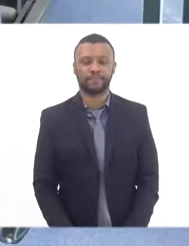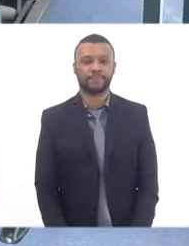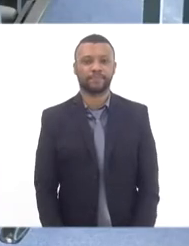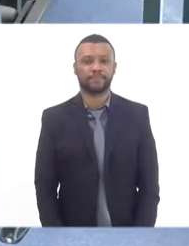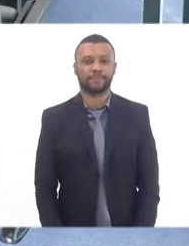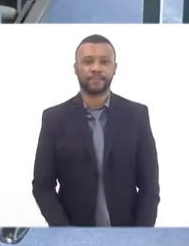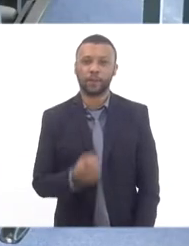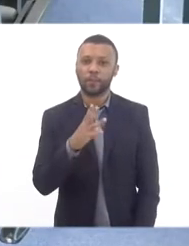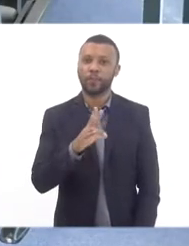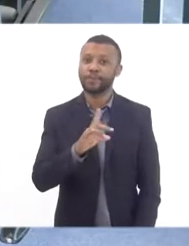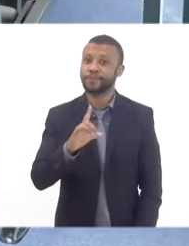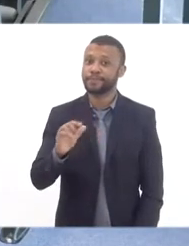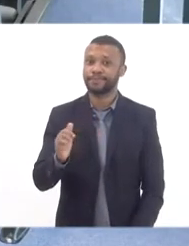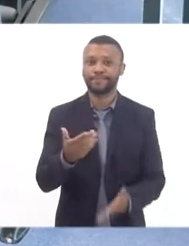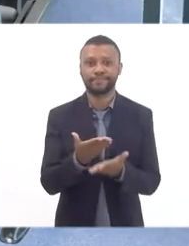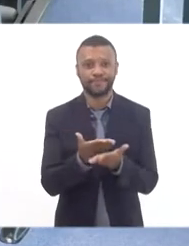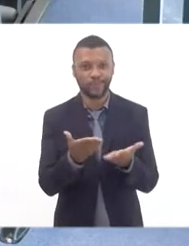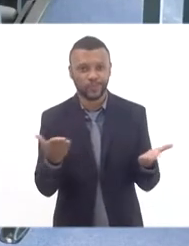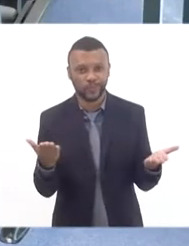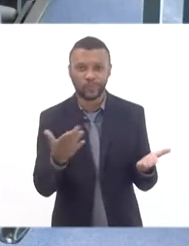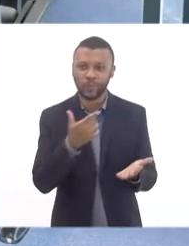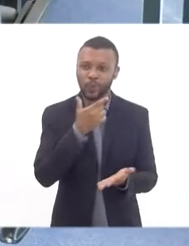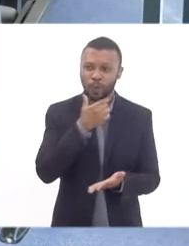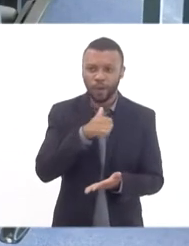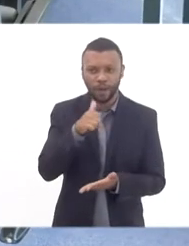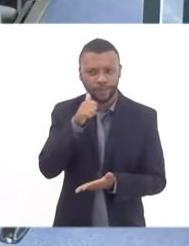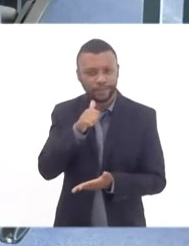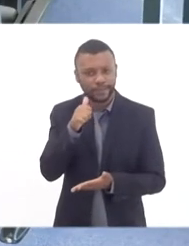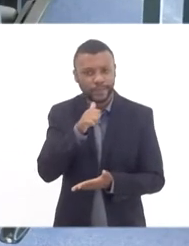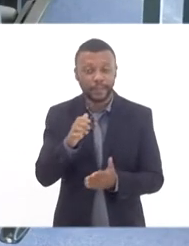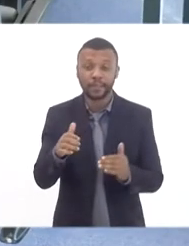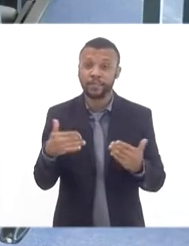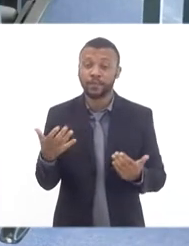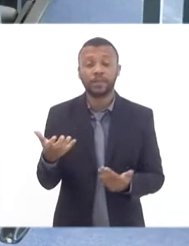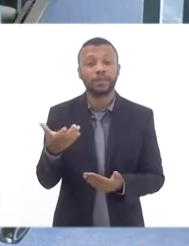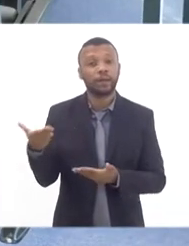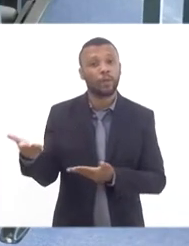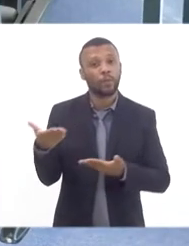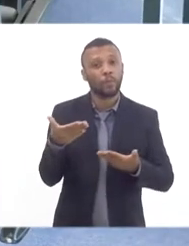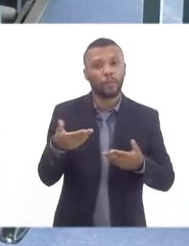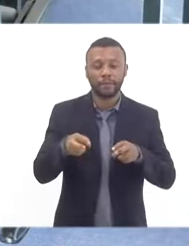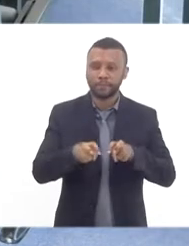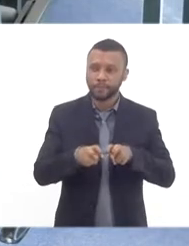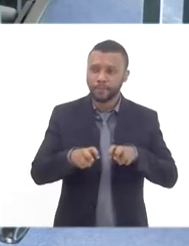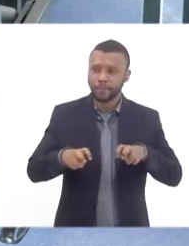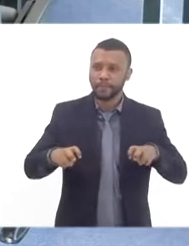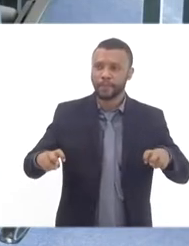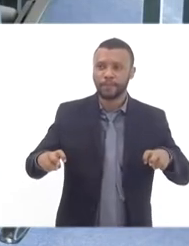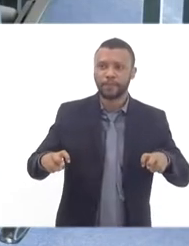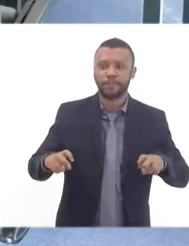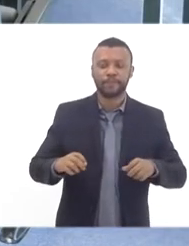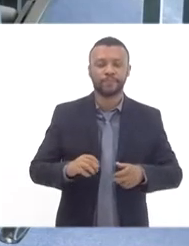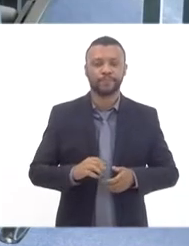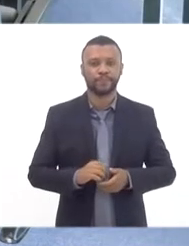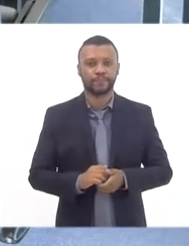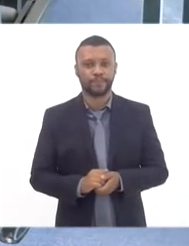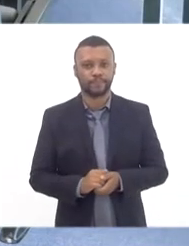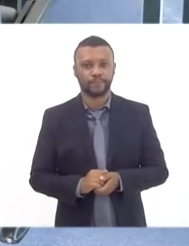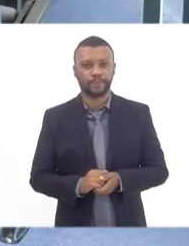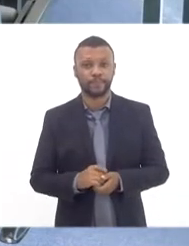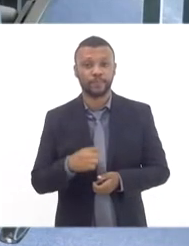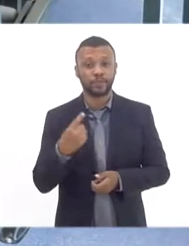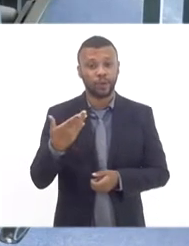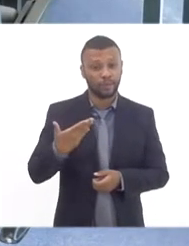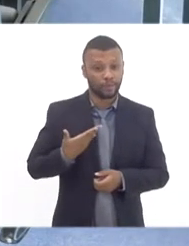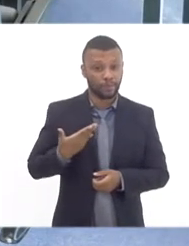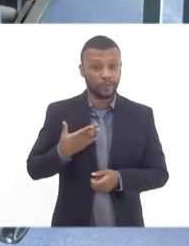Bom dia a todos e todas. Eu gostaria de convidar para compor a mesa o nosso deputado